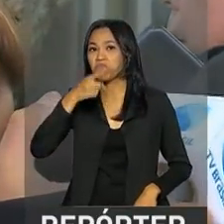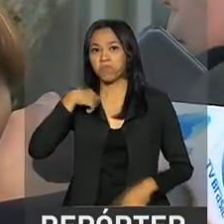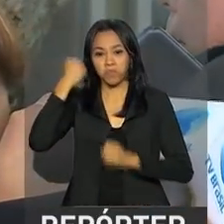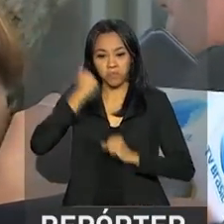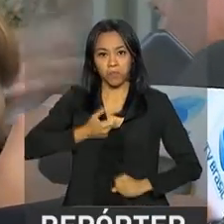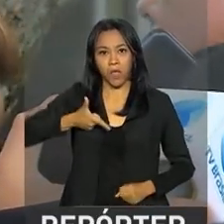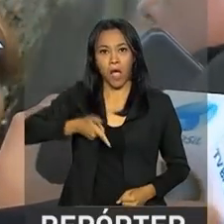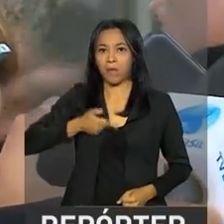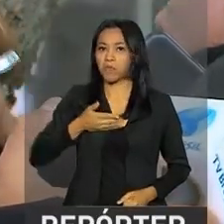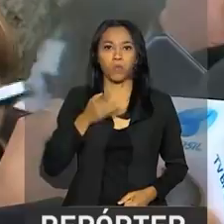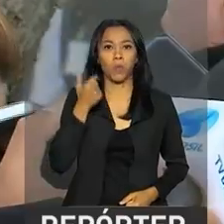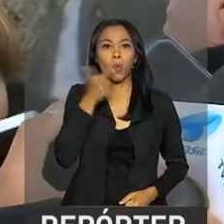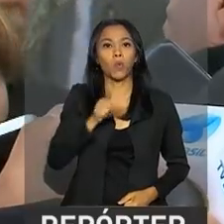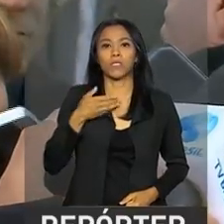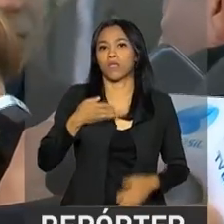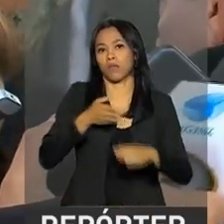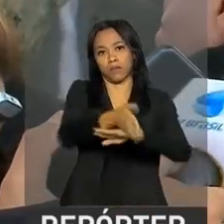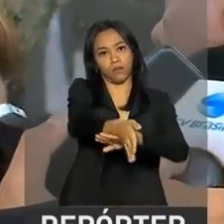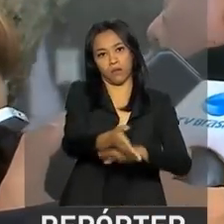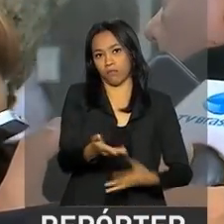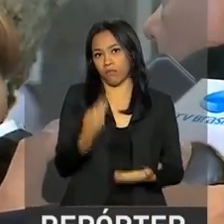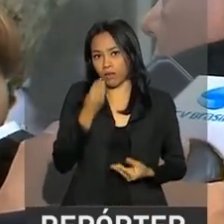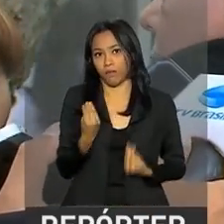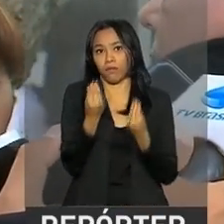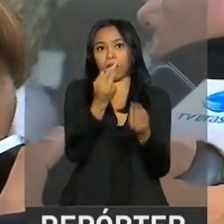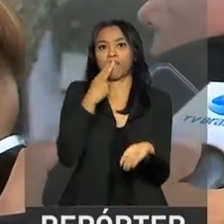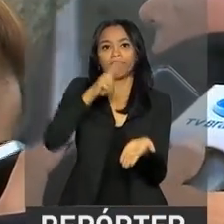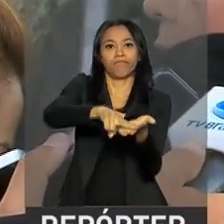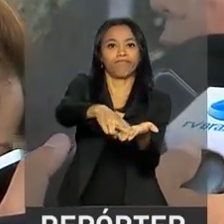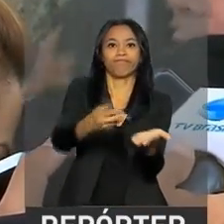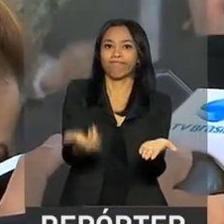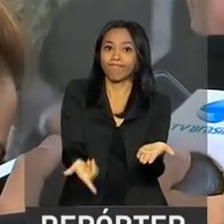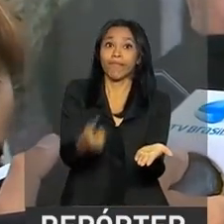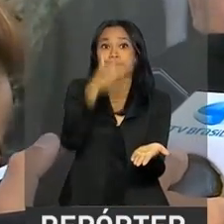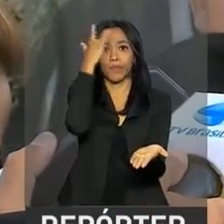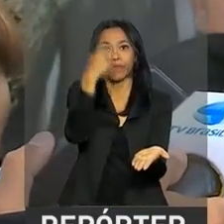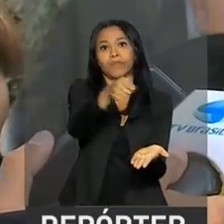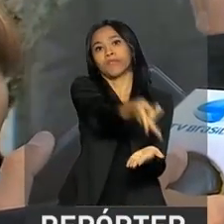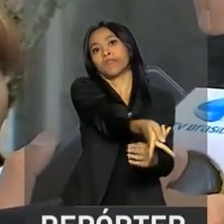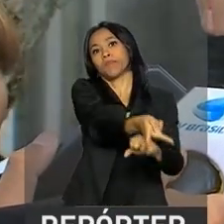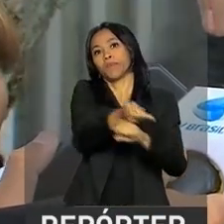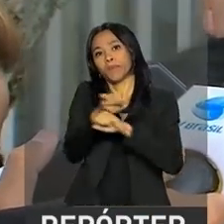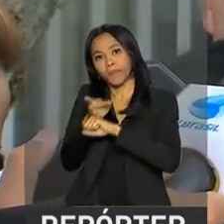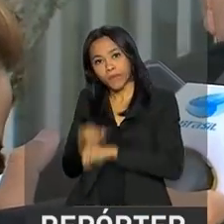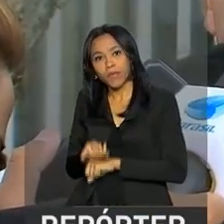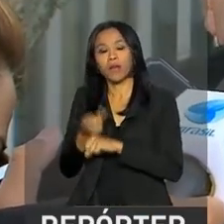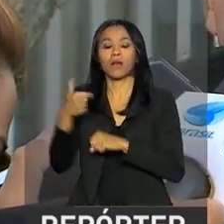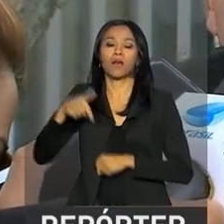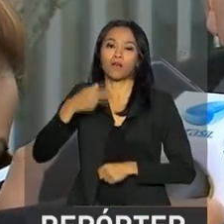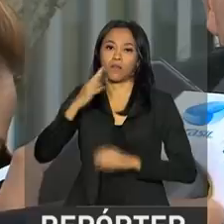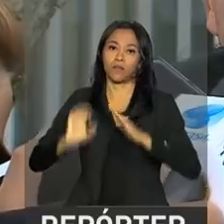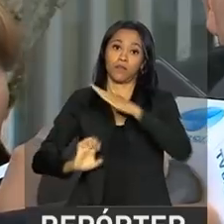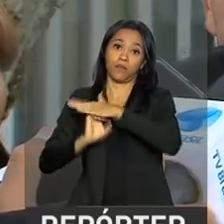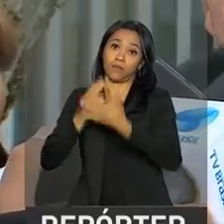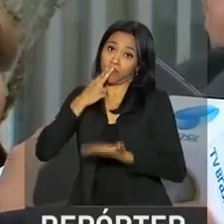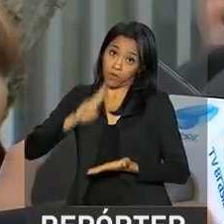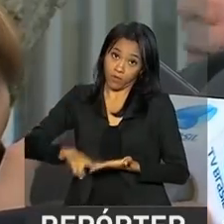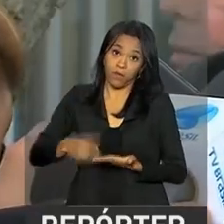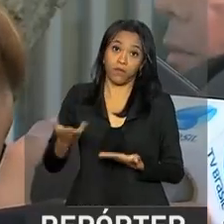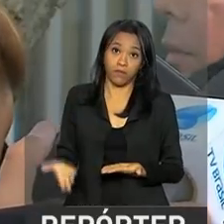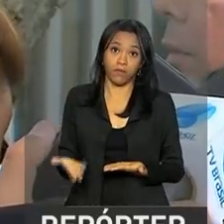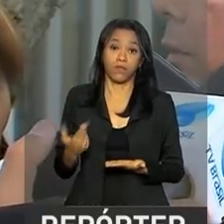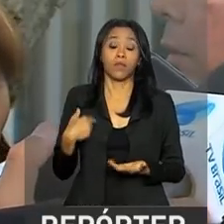possível entregar correspondência sendo que as pessoas têm que buscar na própria sede nos postos de correio em